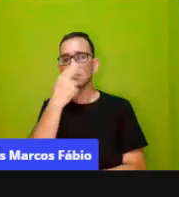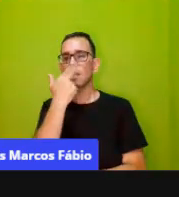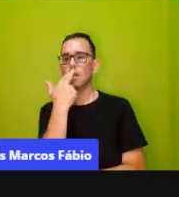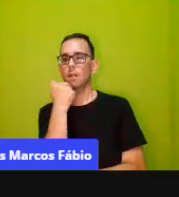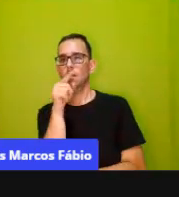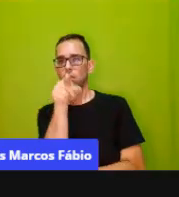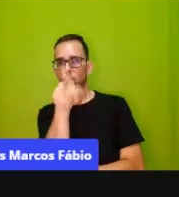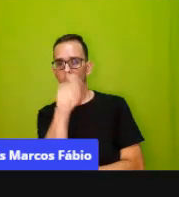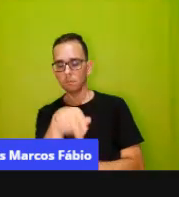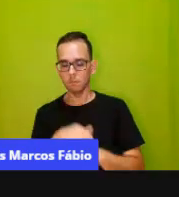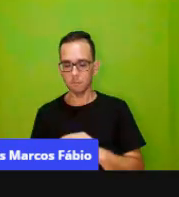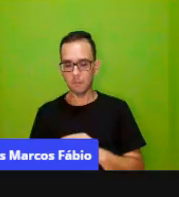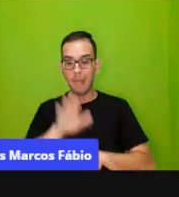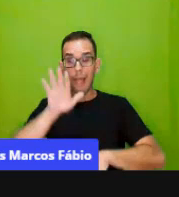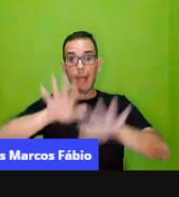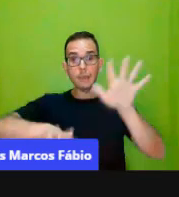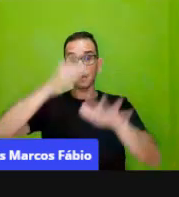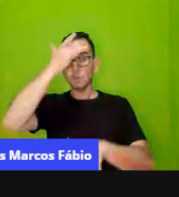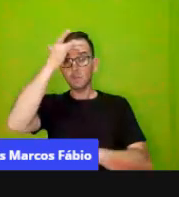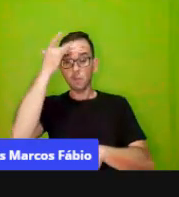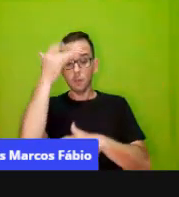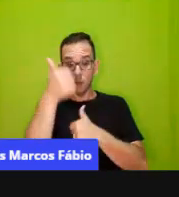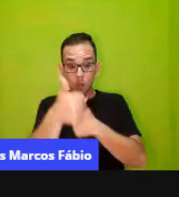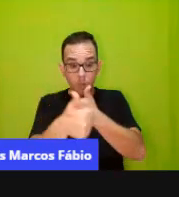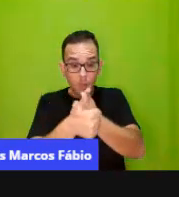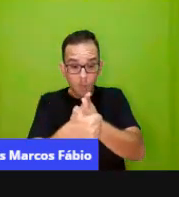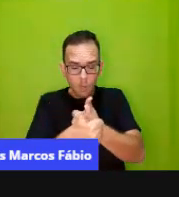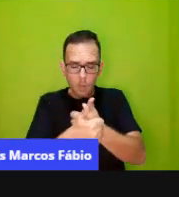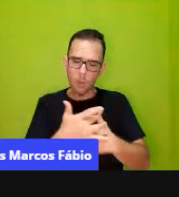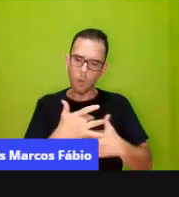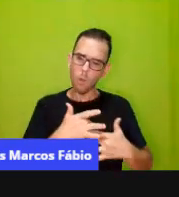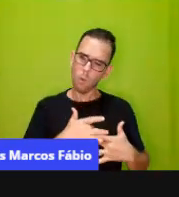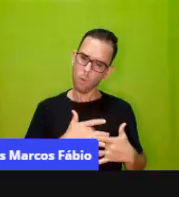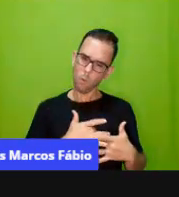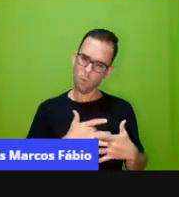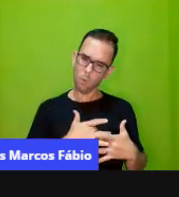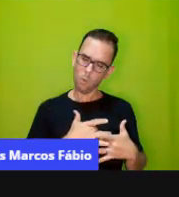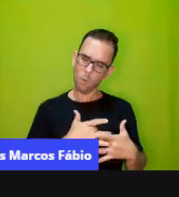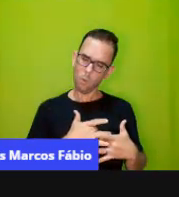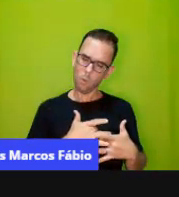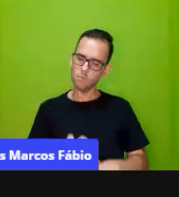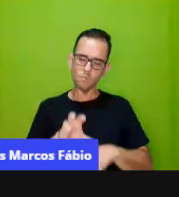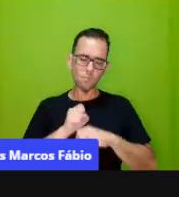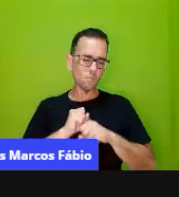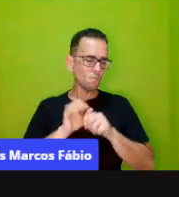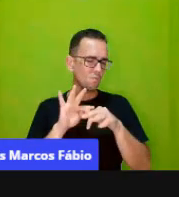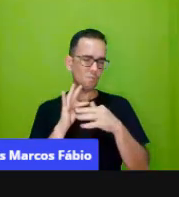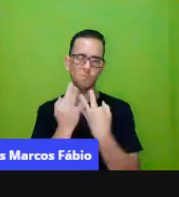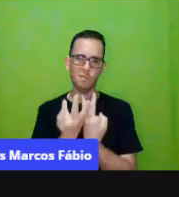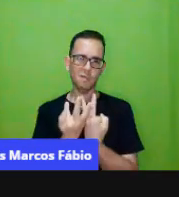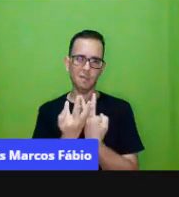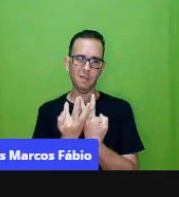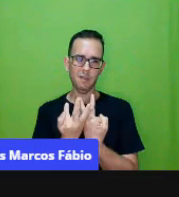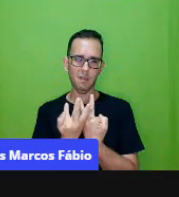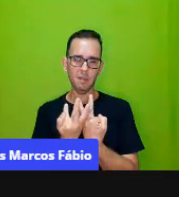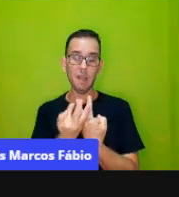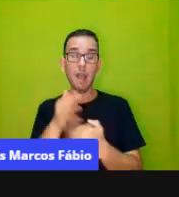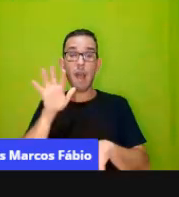pessoas, às vezes, pela grande proximidade que esses animais têm com a vida familiar, às vezes